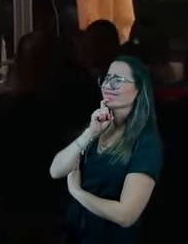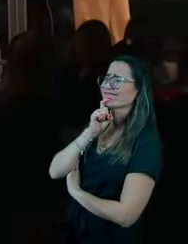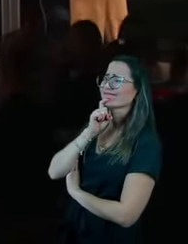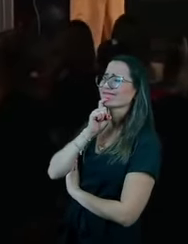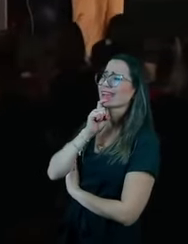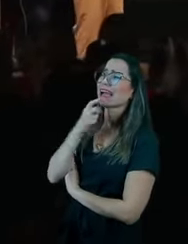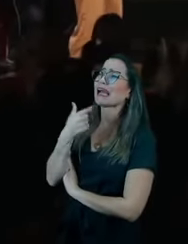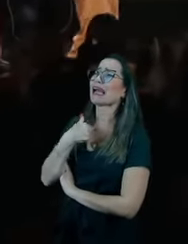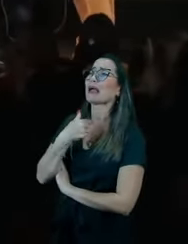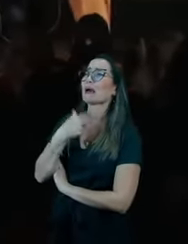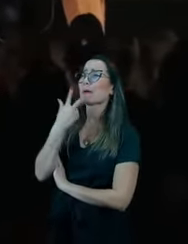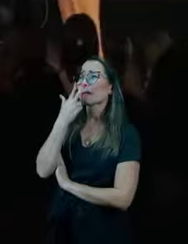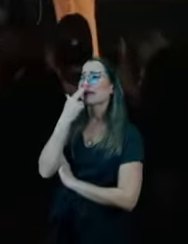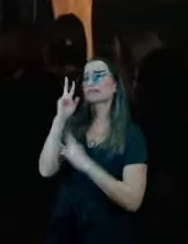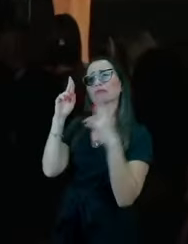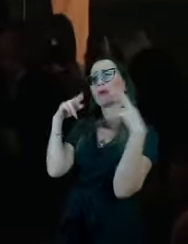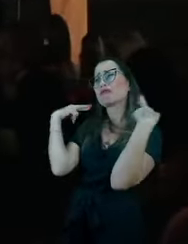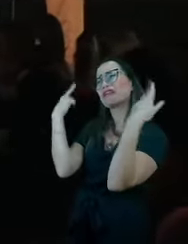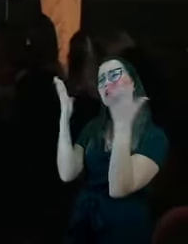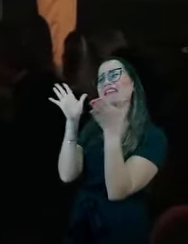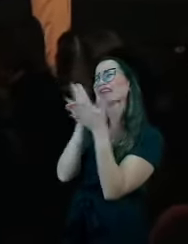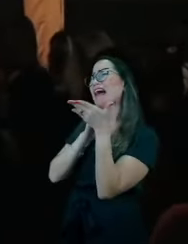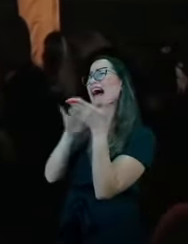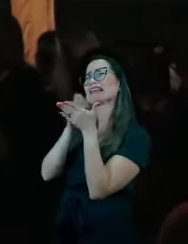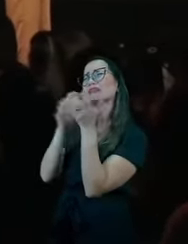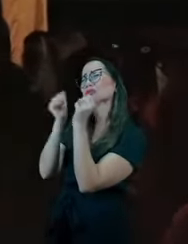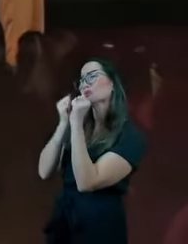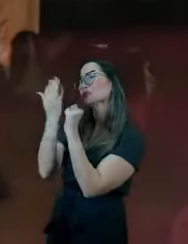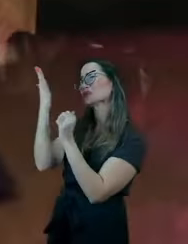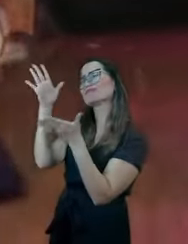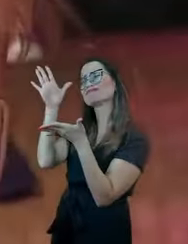ovelha do Teu pasto, eu já não me alimento mais do Teu pasto.